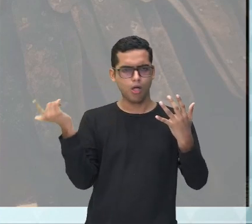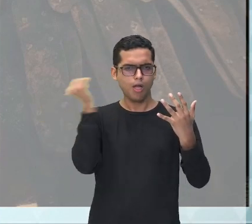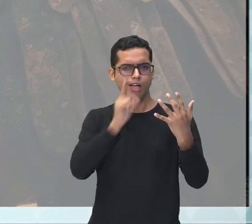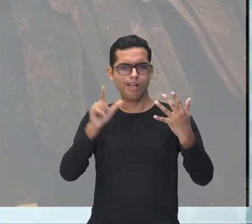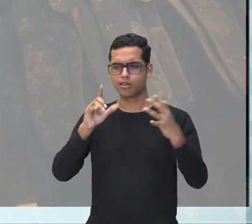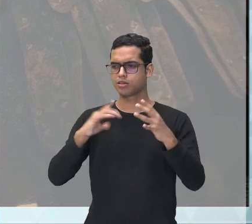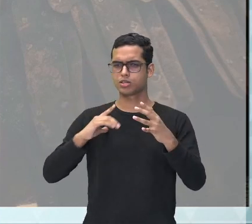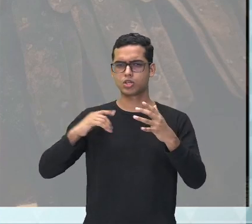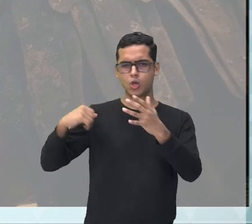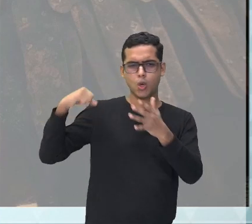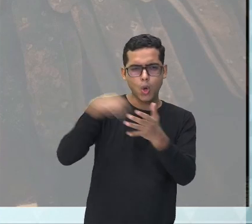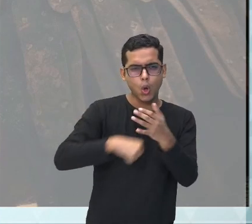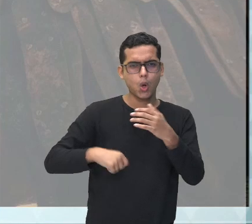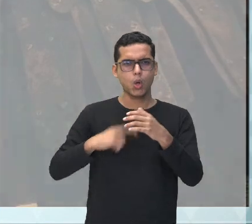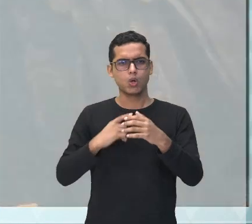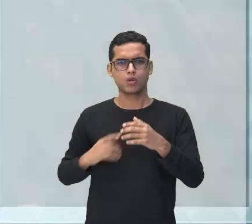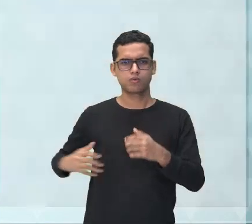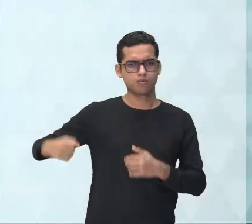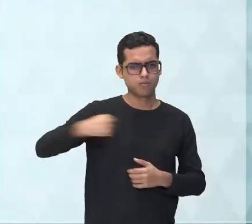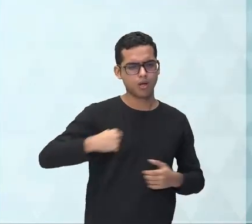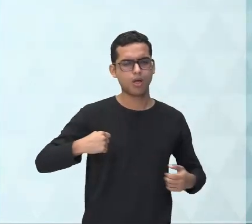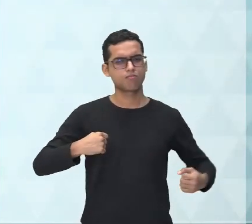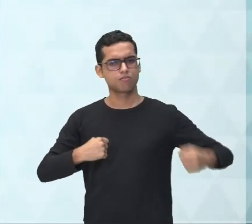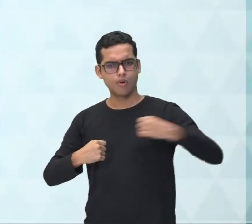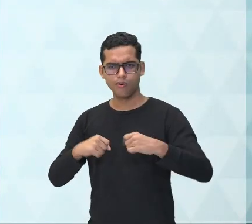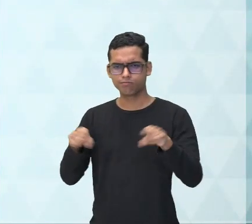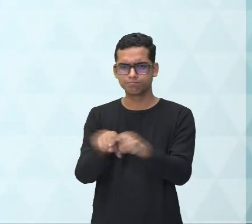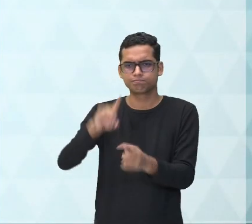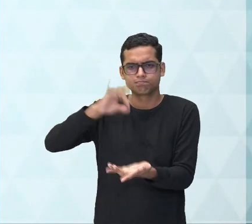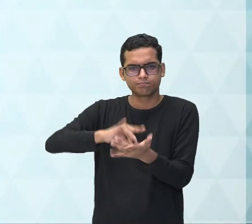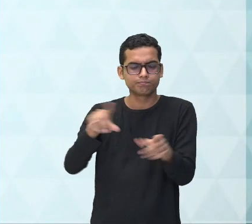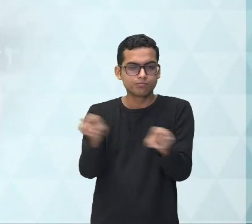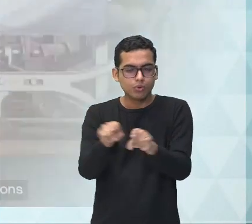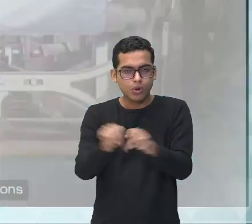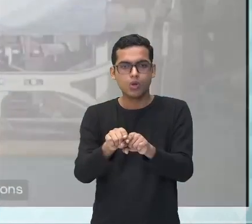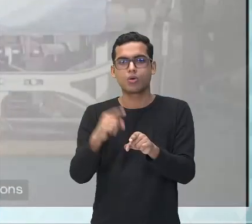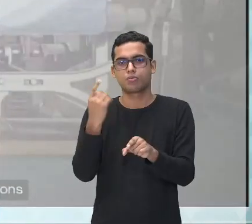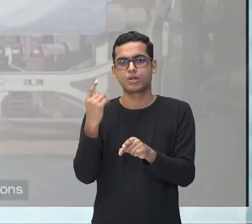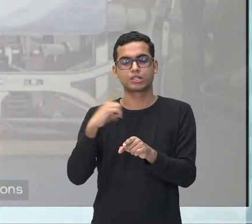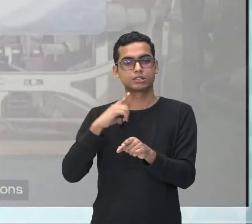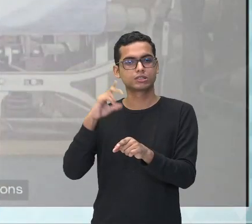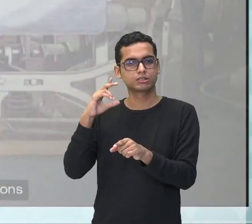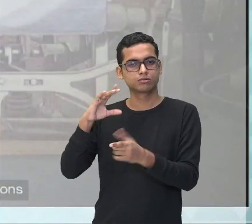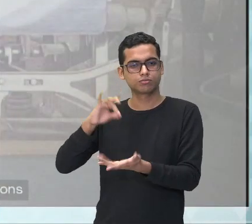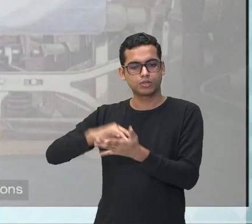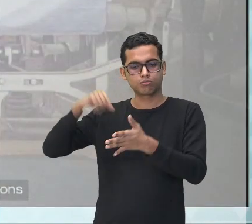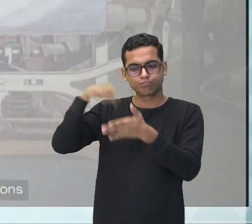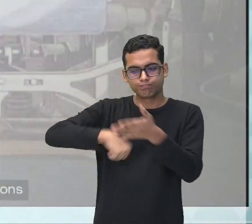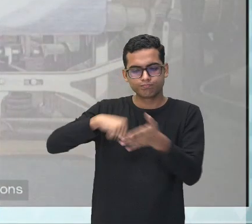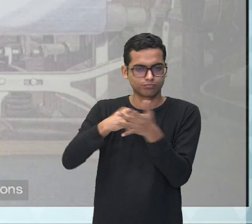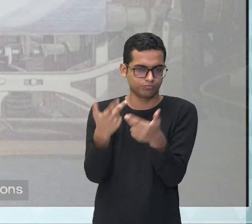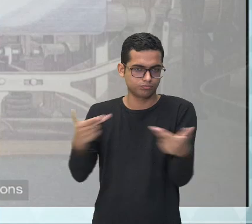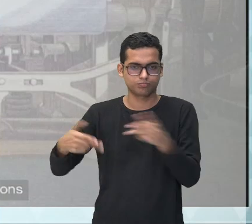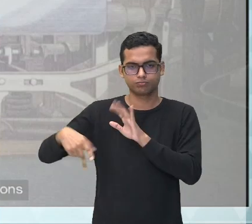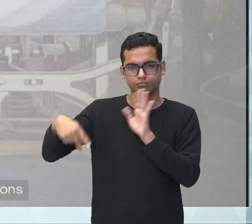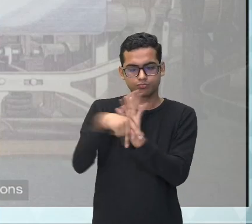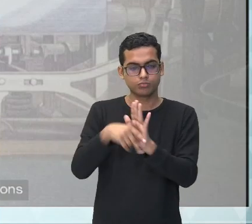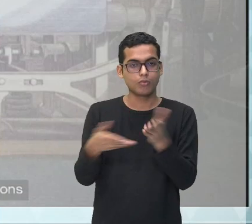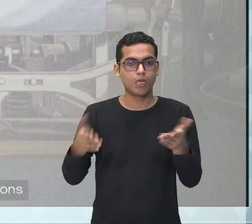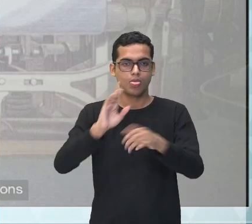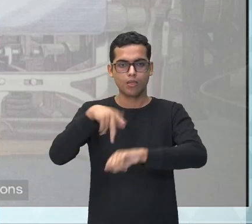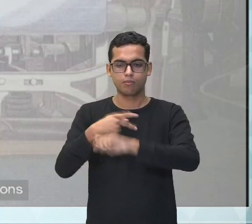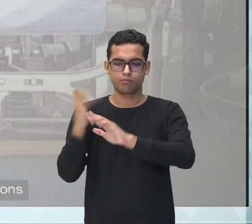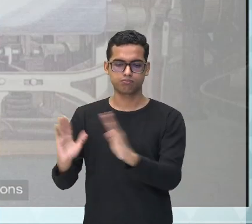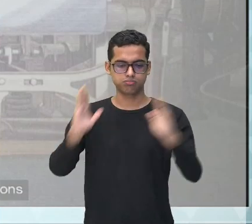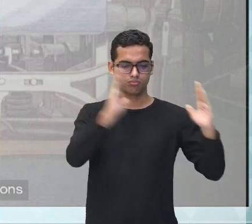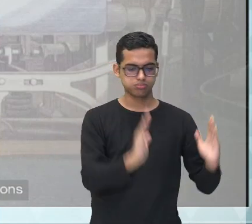e enfim. Então, com o passar do tempo, nós entramos já numa era da Revolução Industrial, que é